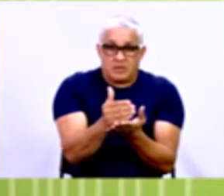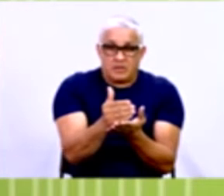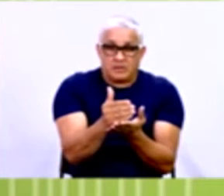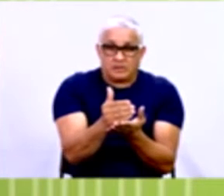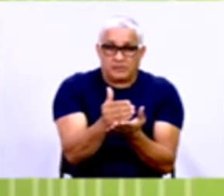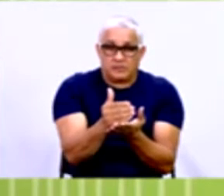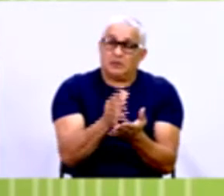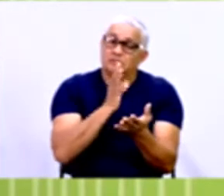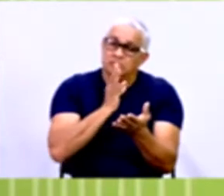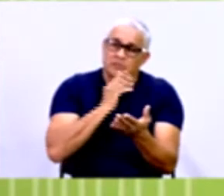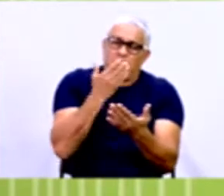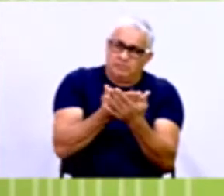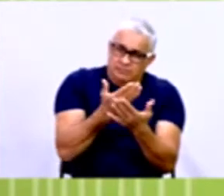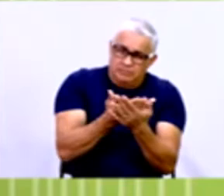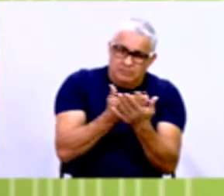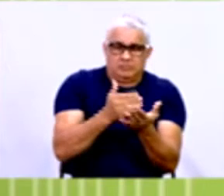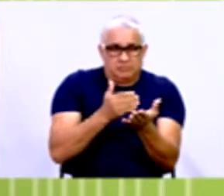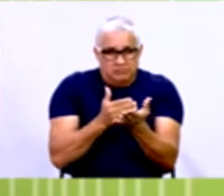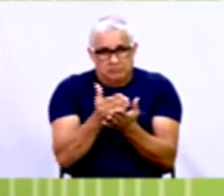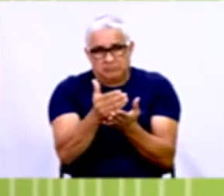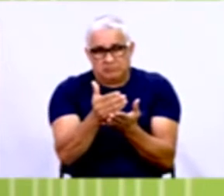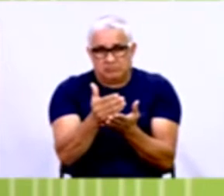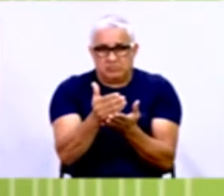né, o conhecimento, você começa a